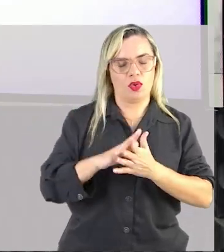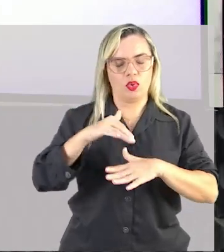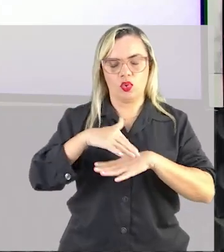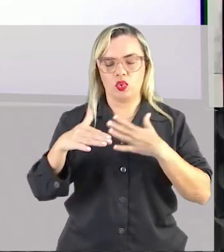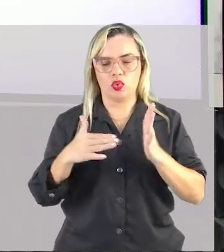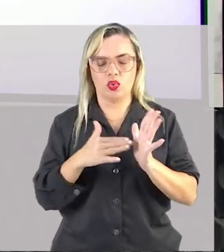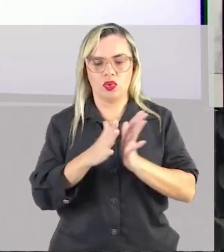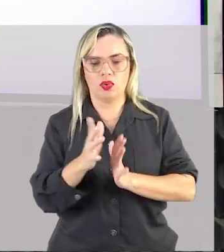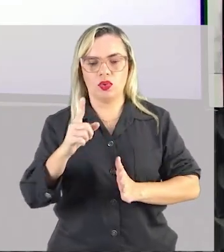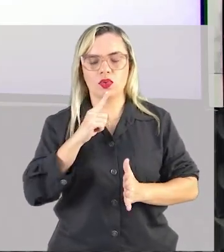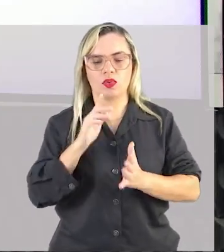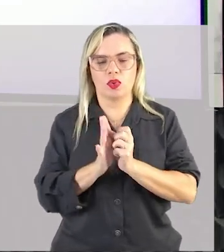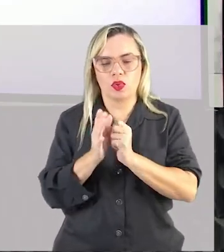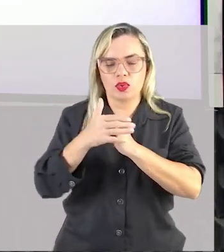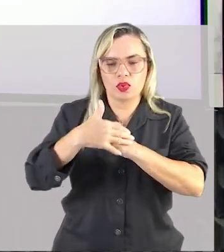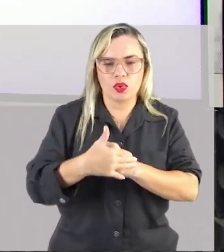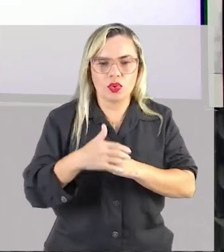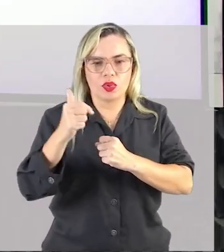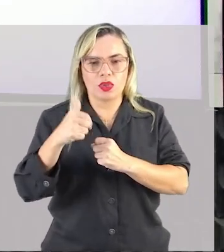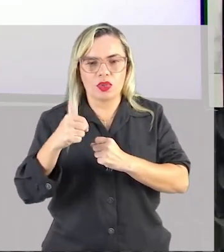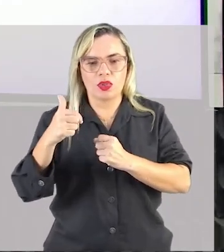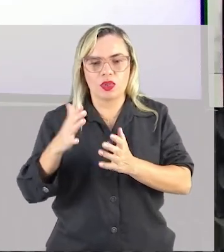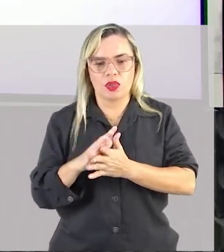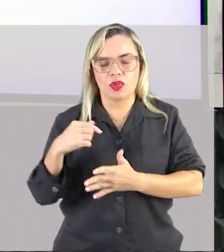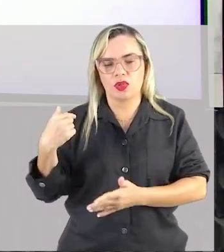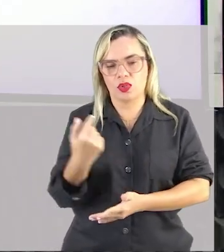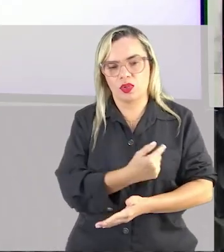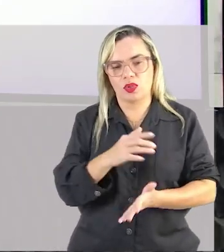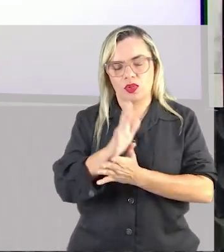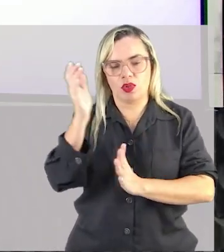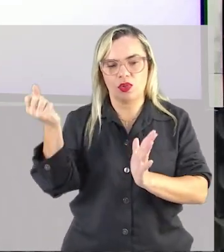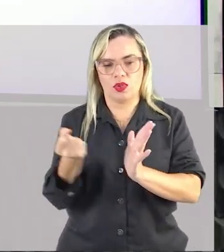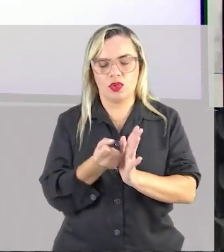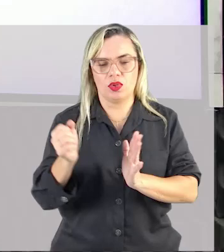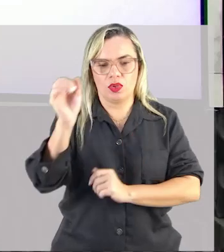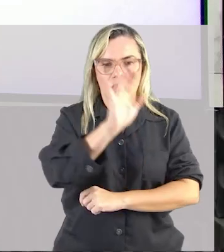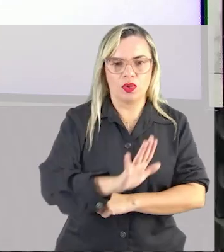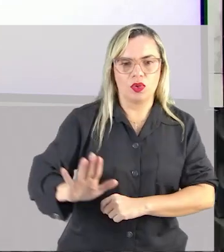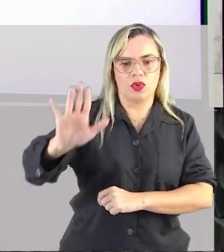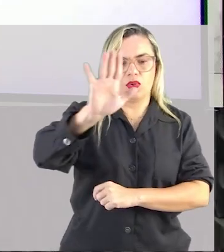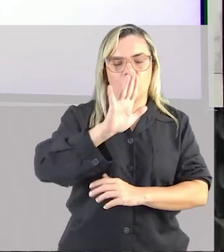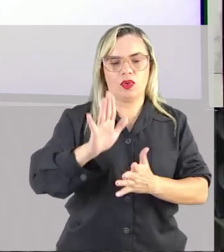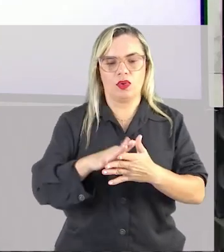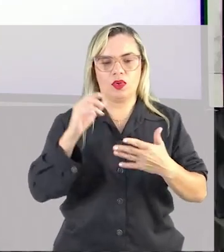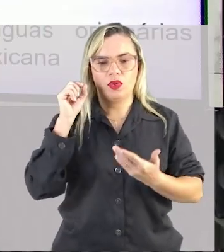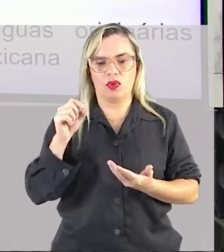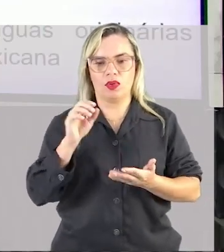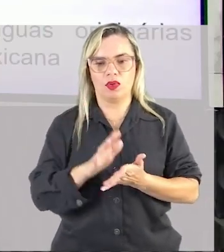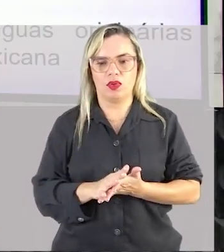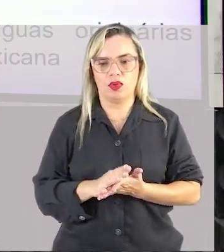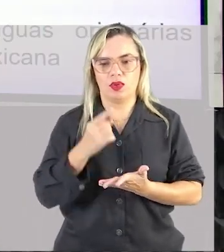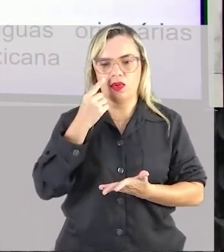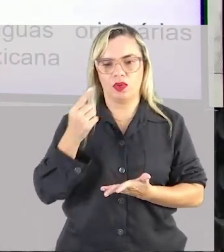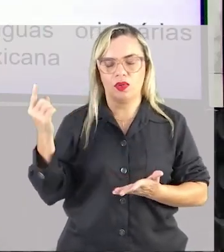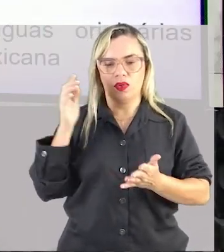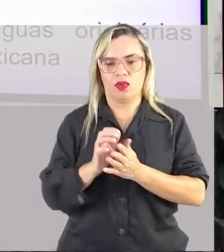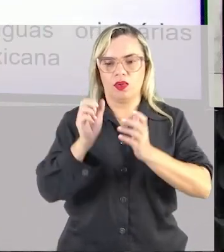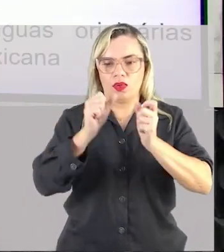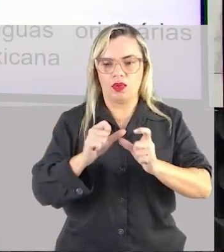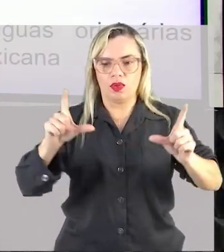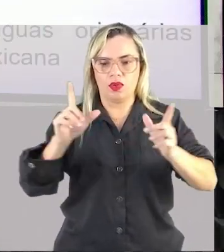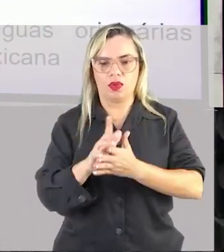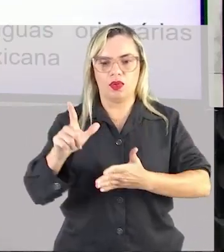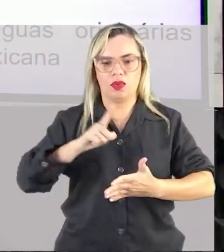conhece. Protegemos nosso patrimônio nacional. Então, olha só, esse cartaz